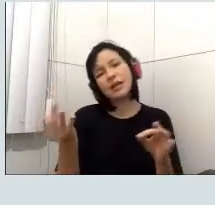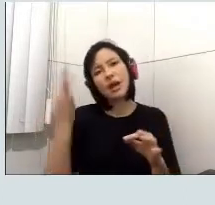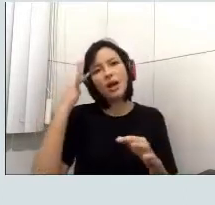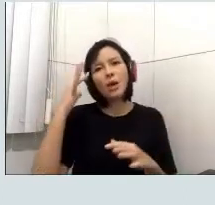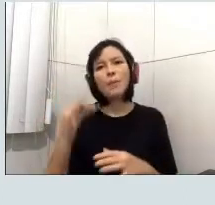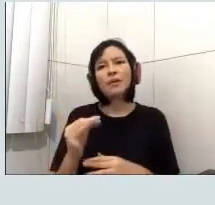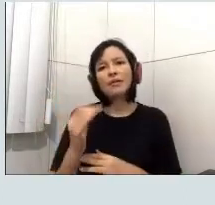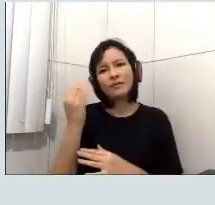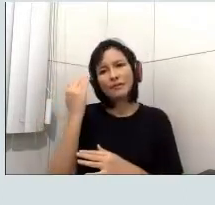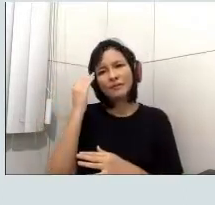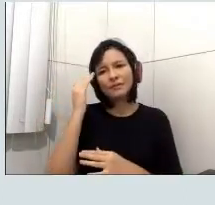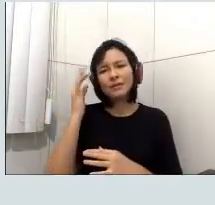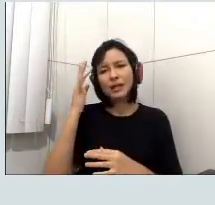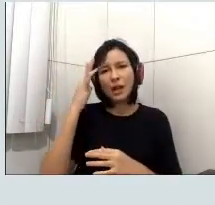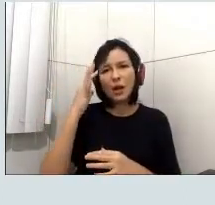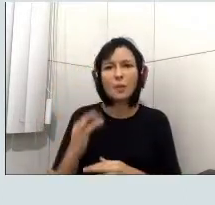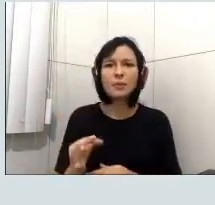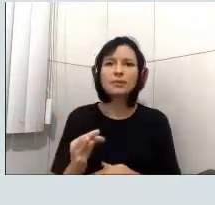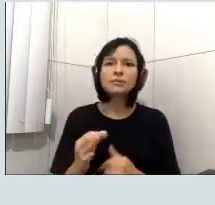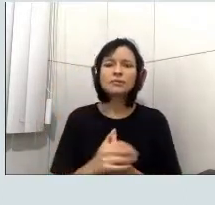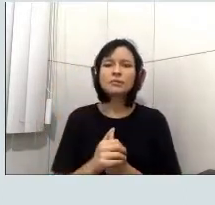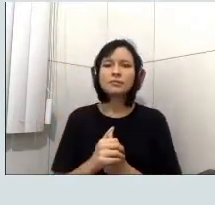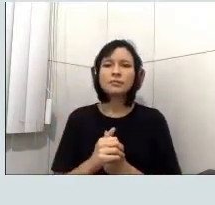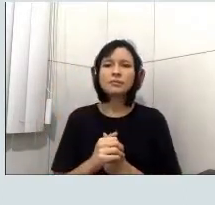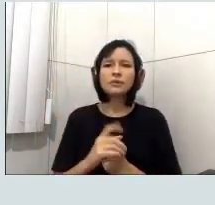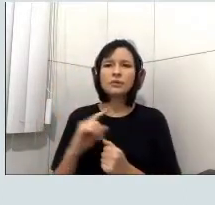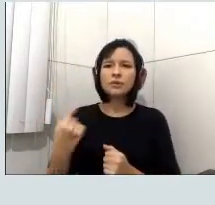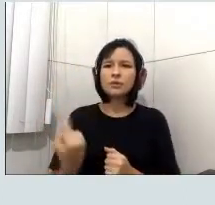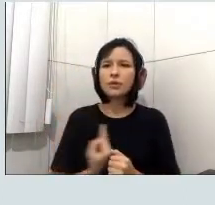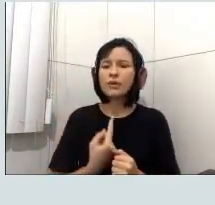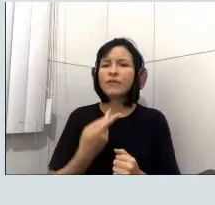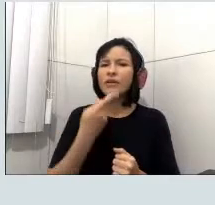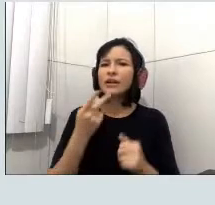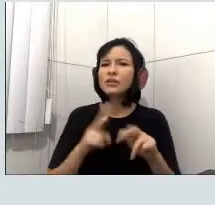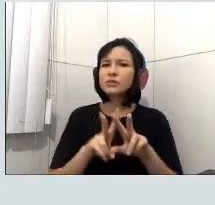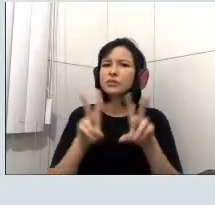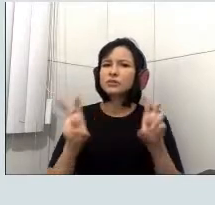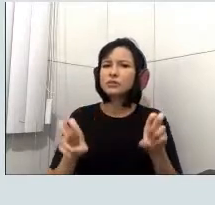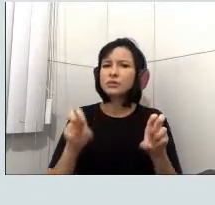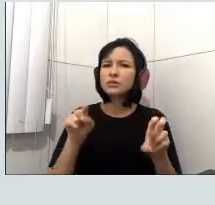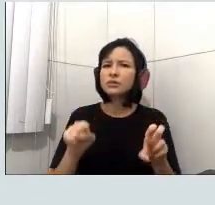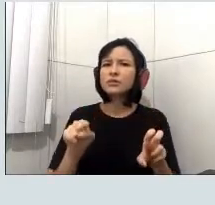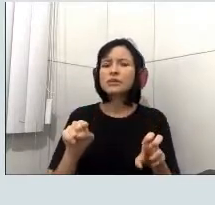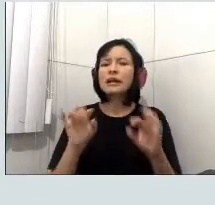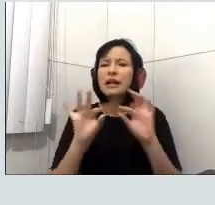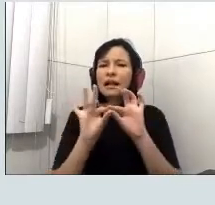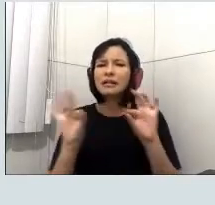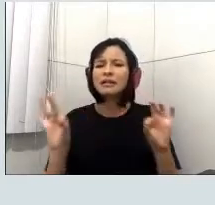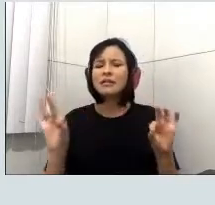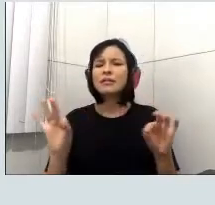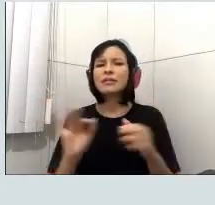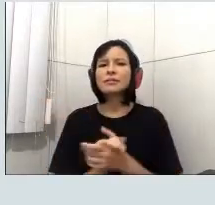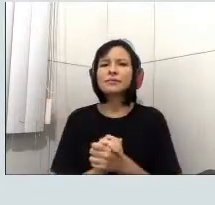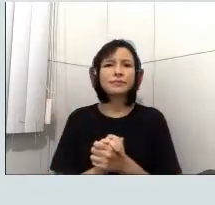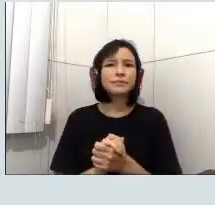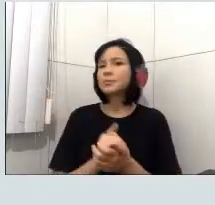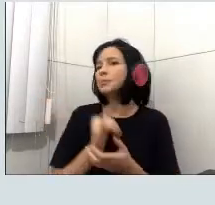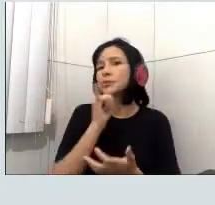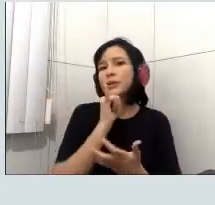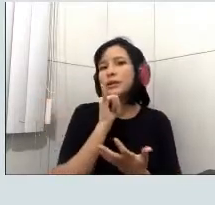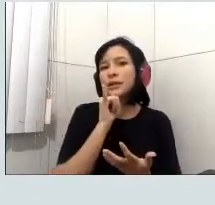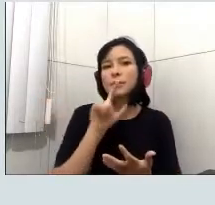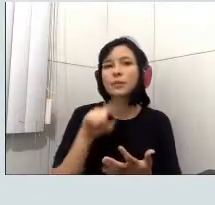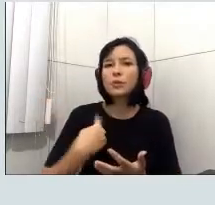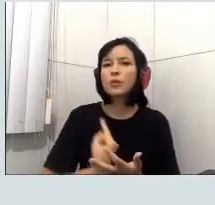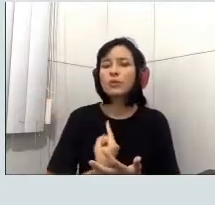a princípios, quando nós estamos falando de reta, nós também estamos falando de linha. Por exemplo, a gente